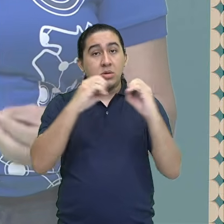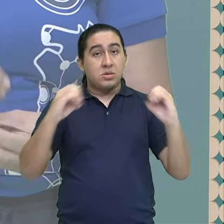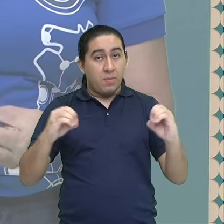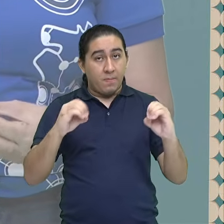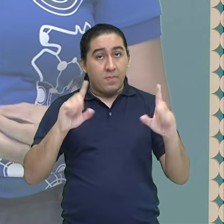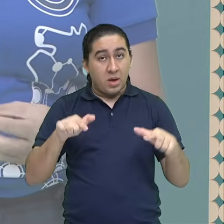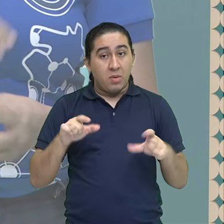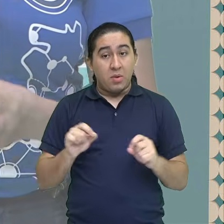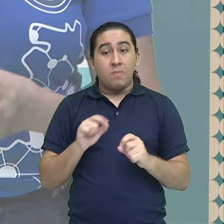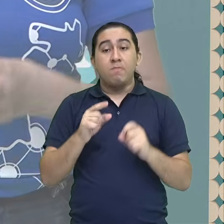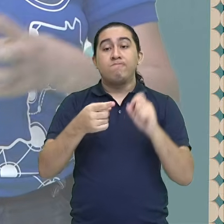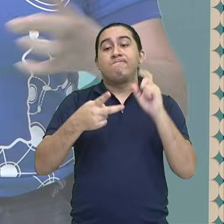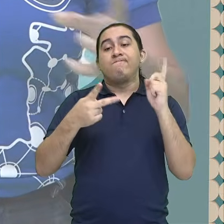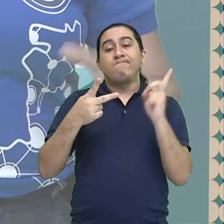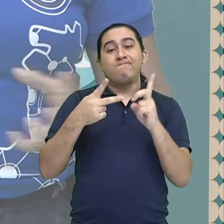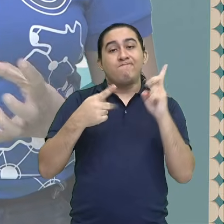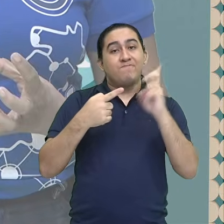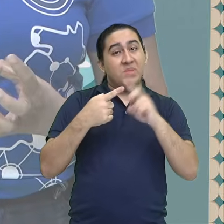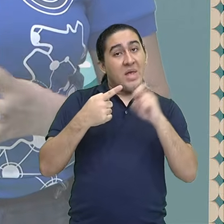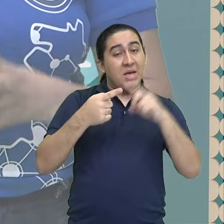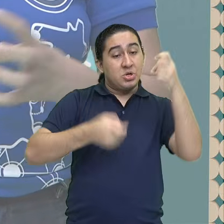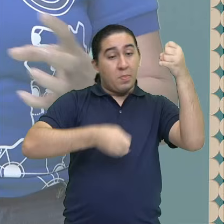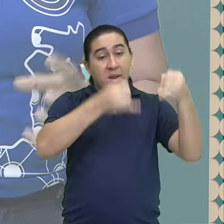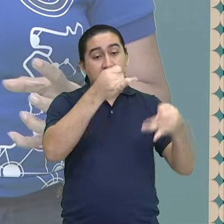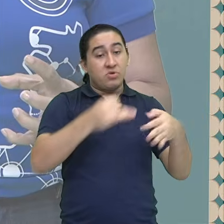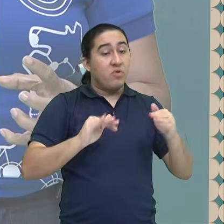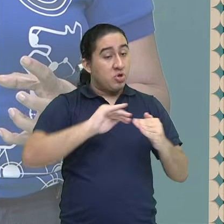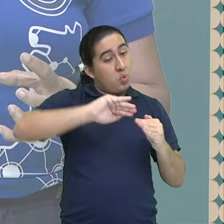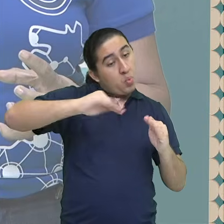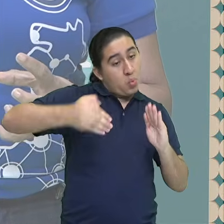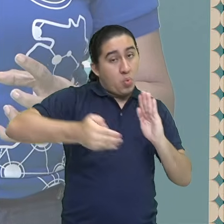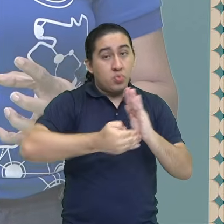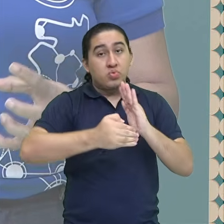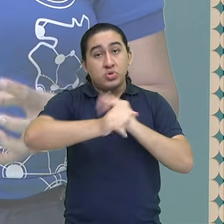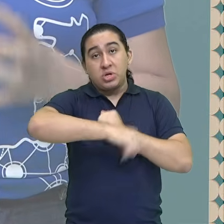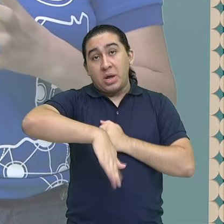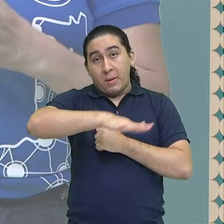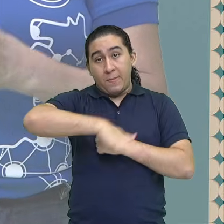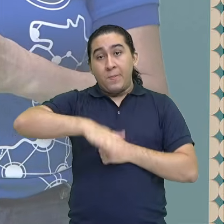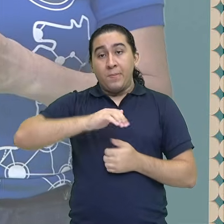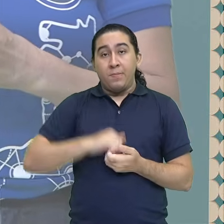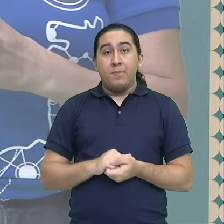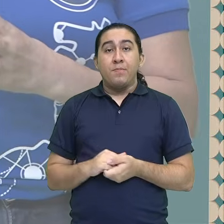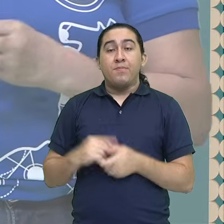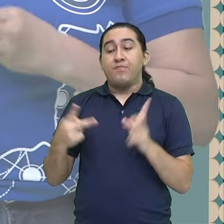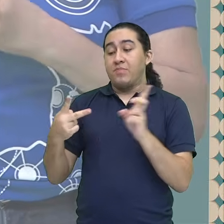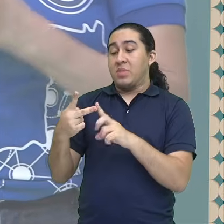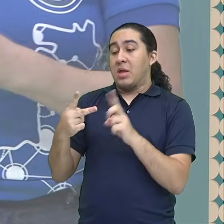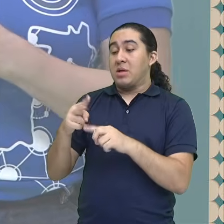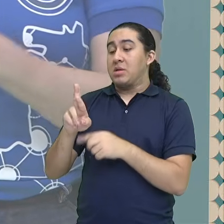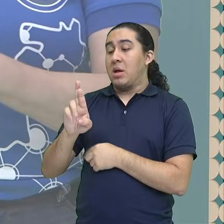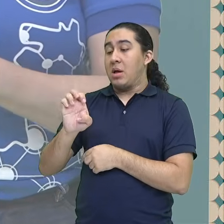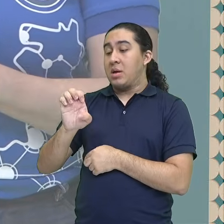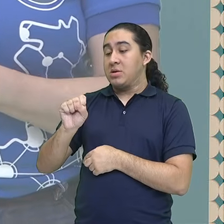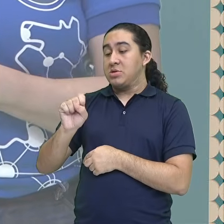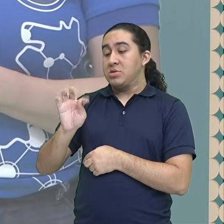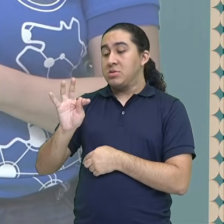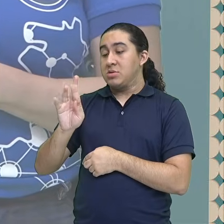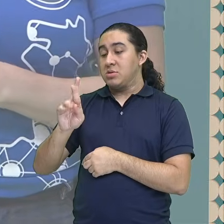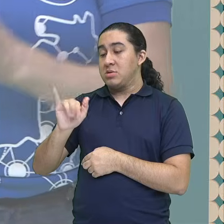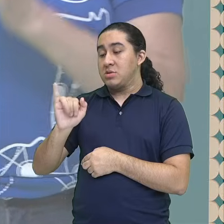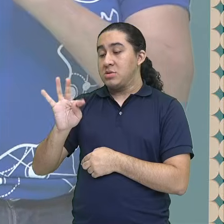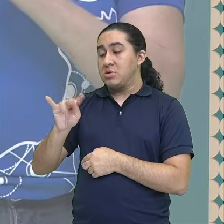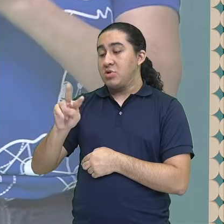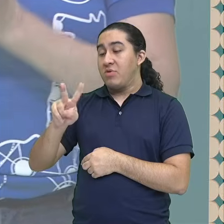na explicativa do todo, do geral. Na restritiva, eu vou falar de uma